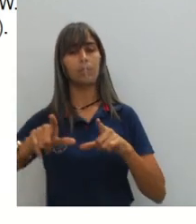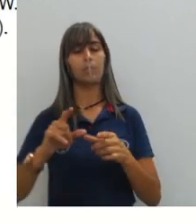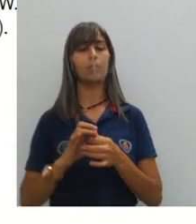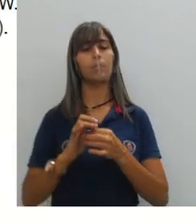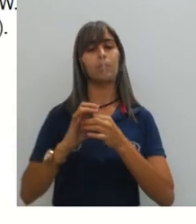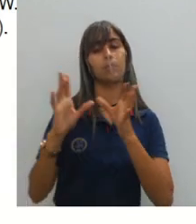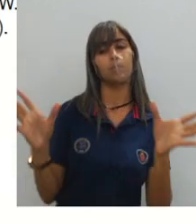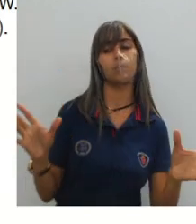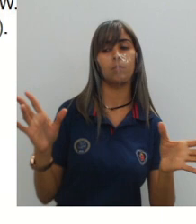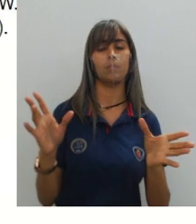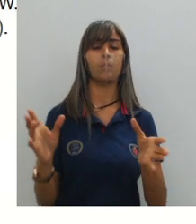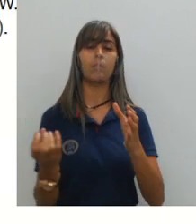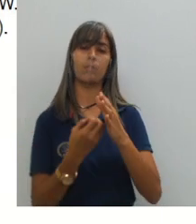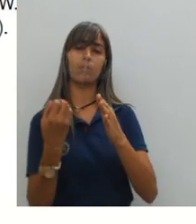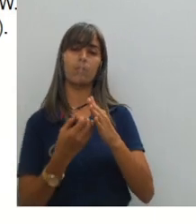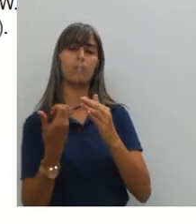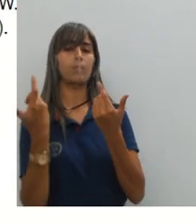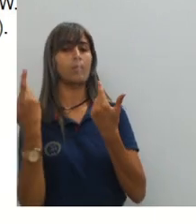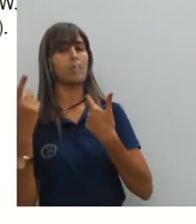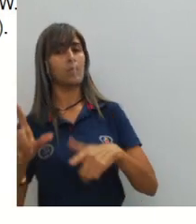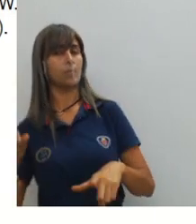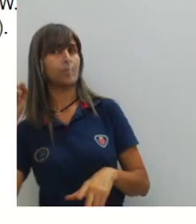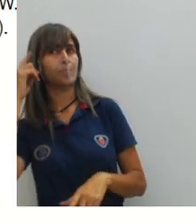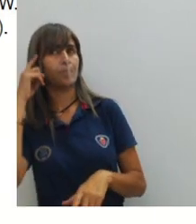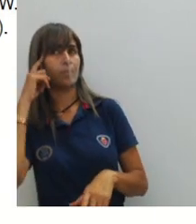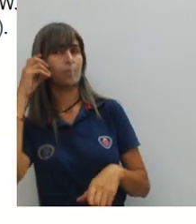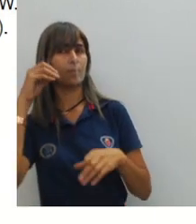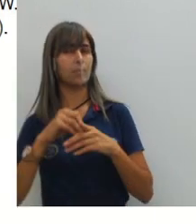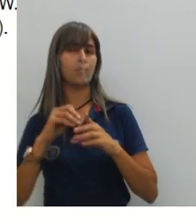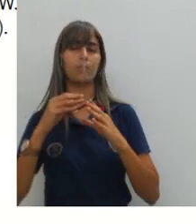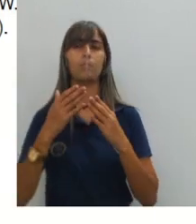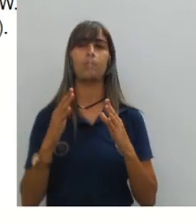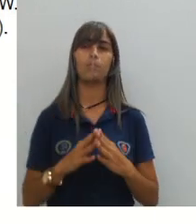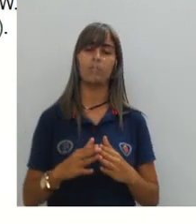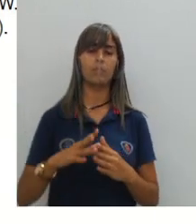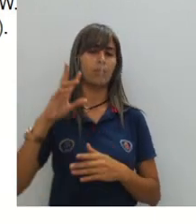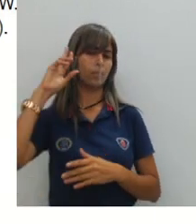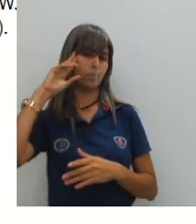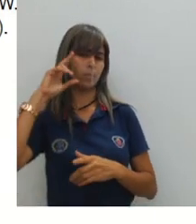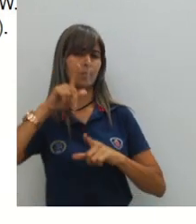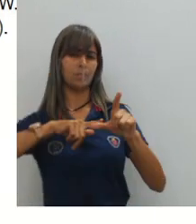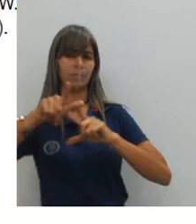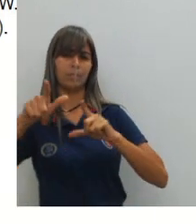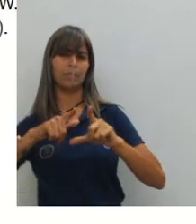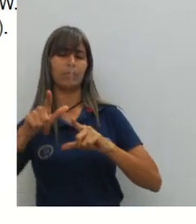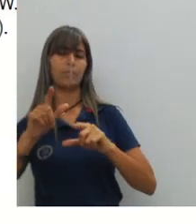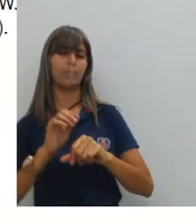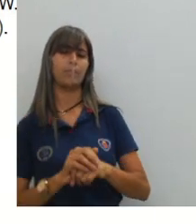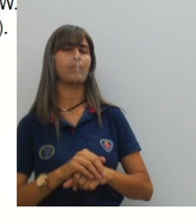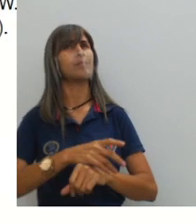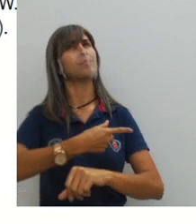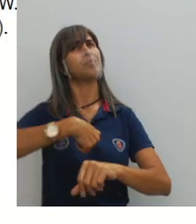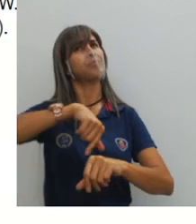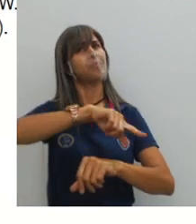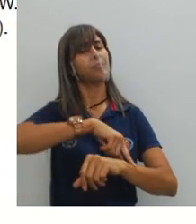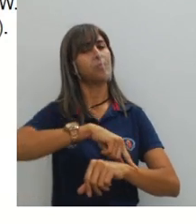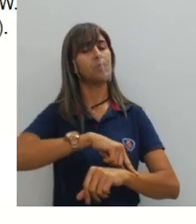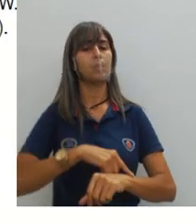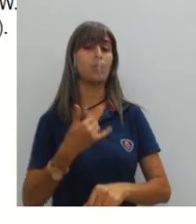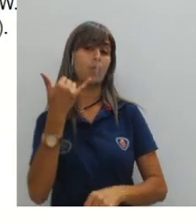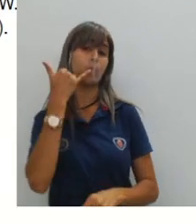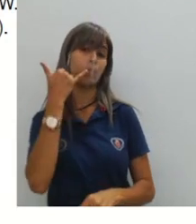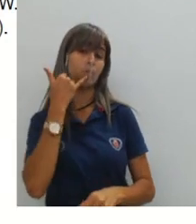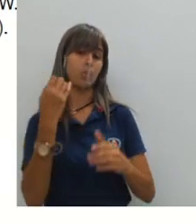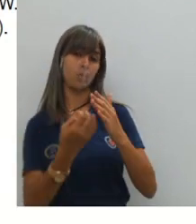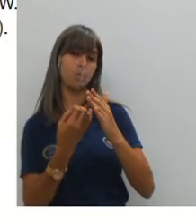da empresa ou leva problemas para refletir em casa. É muito comum o trabalhador estar de plantão, para o caso da empresa ligar